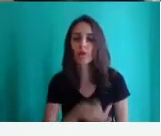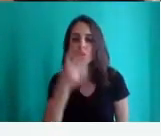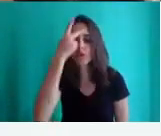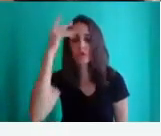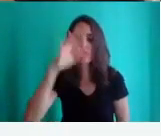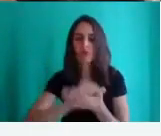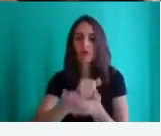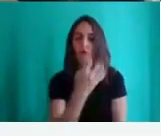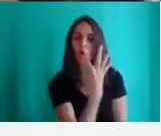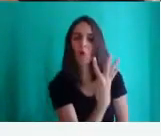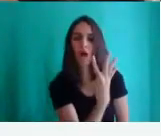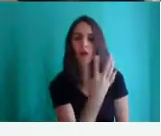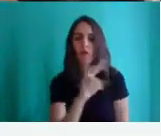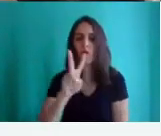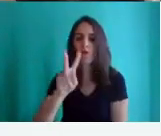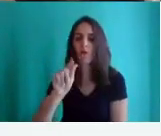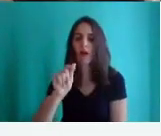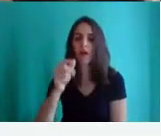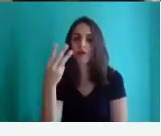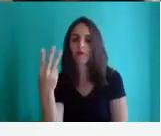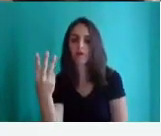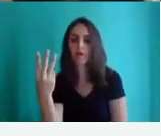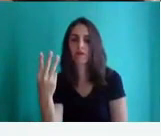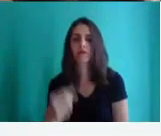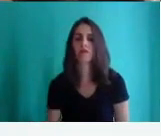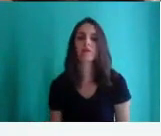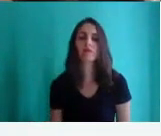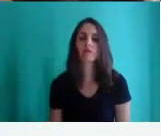Quantidade de vagas 3.